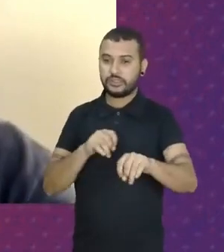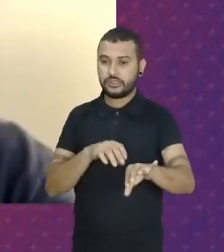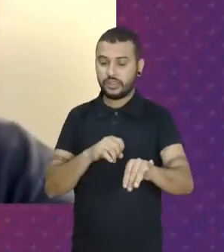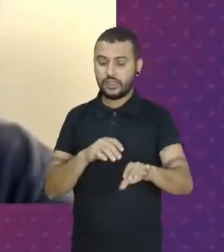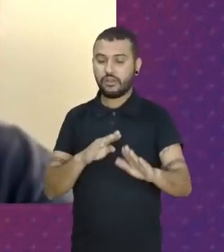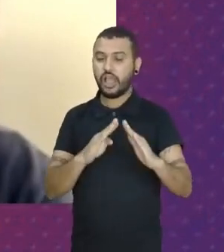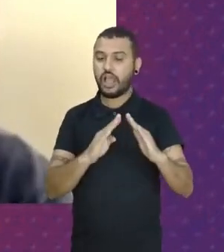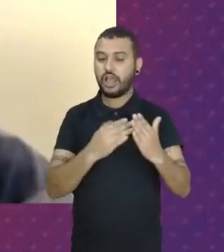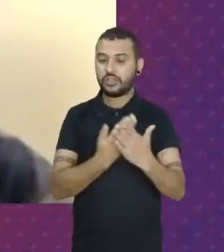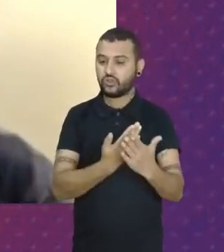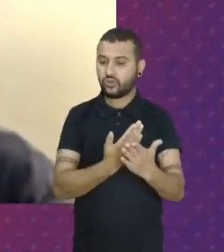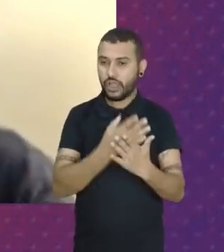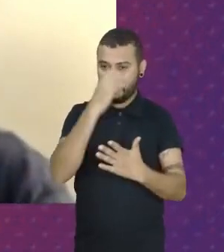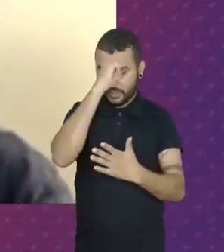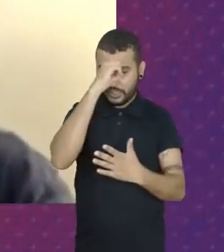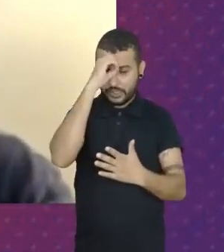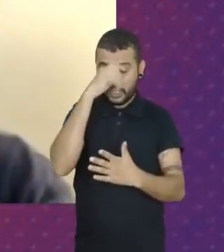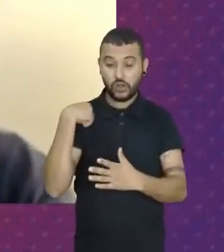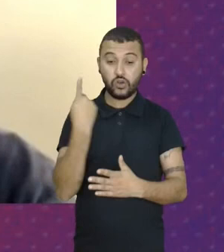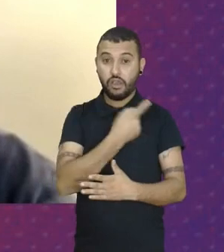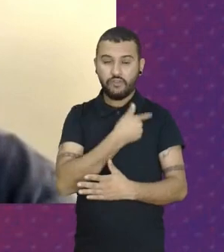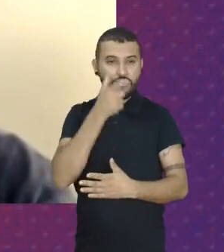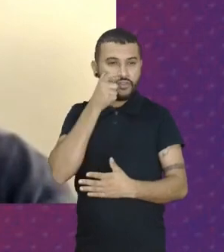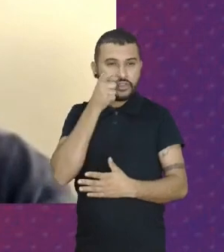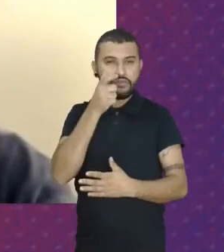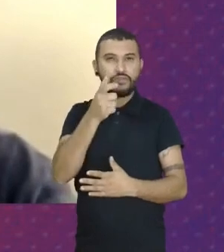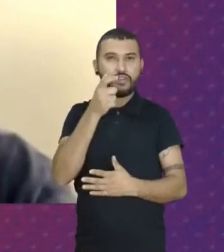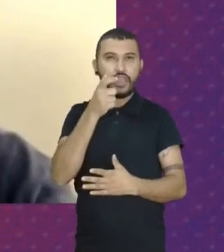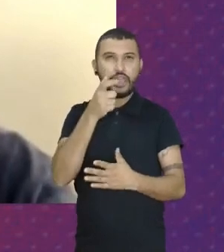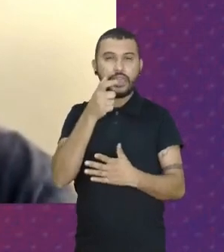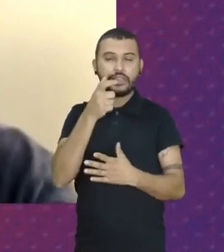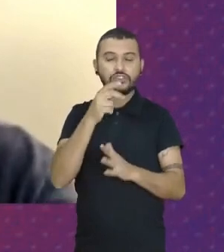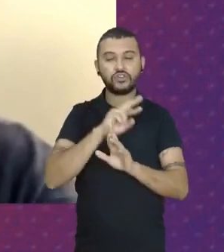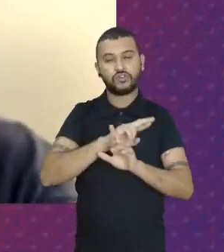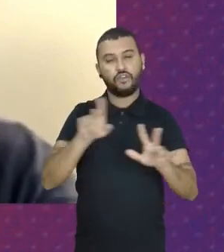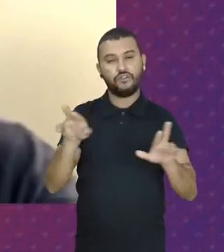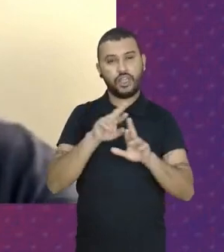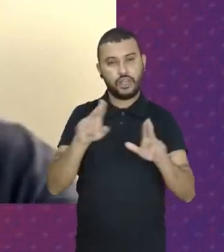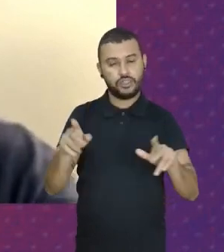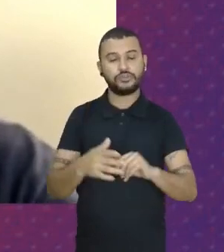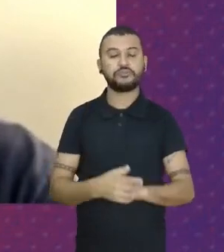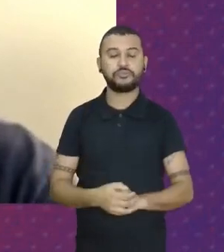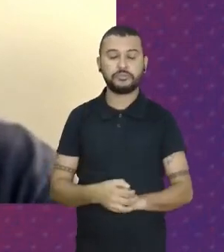o que, inclusive, permite a gente ter um horizonte mais de universalização.